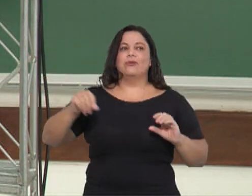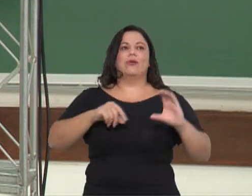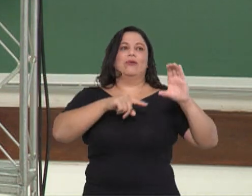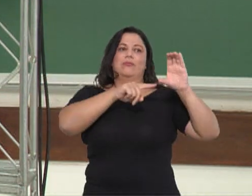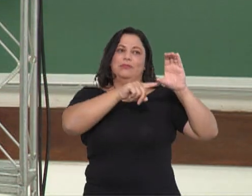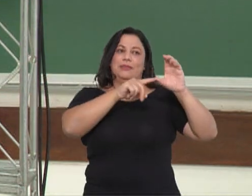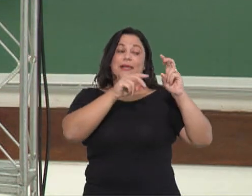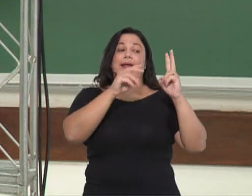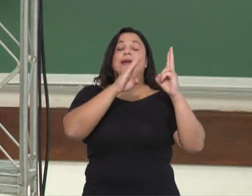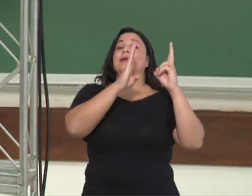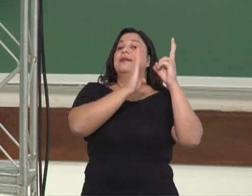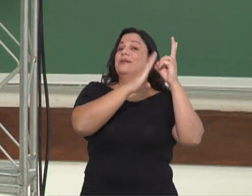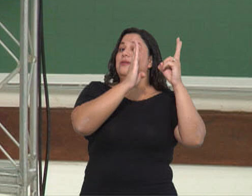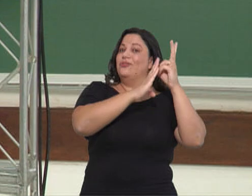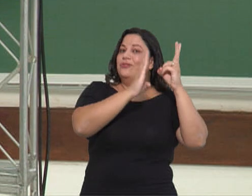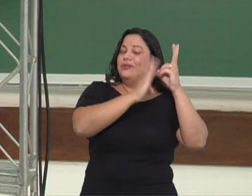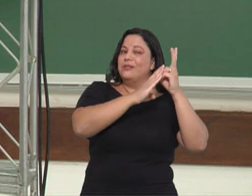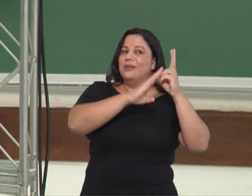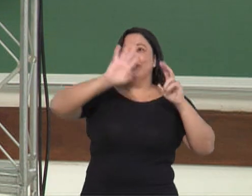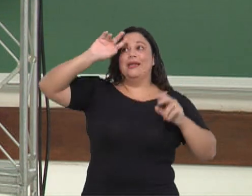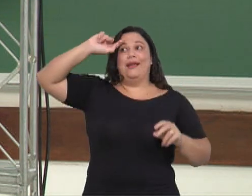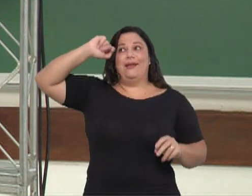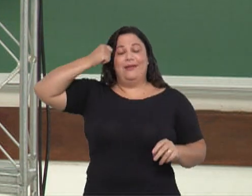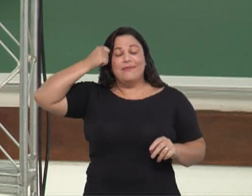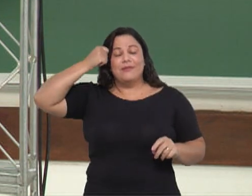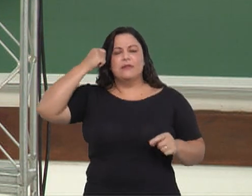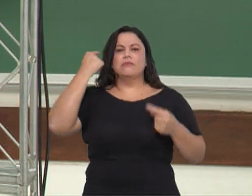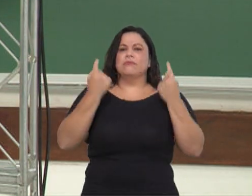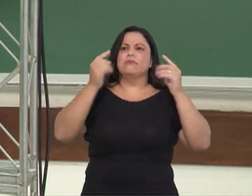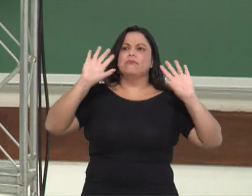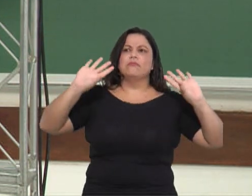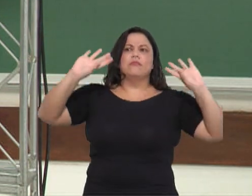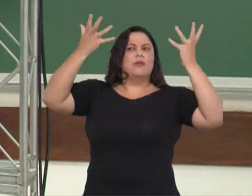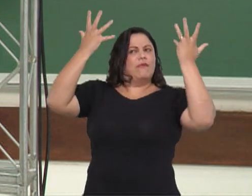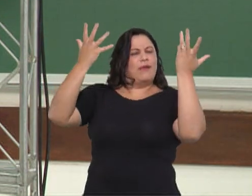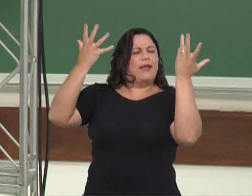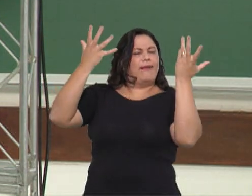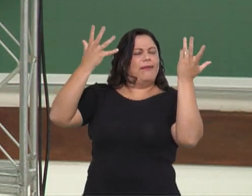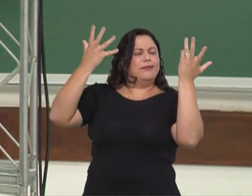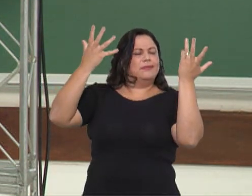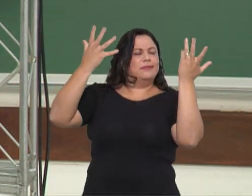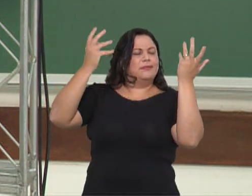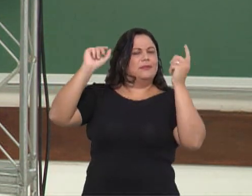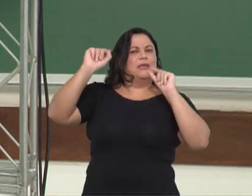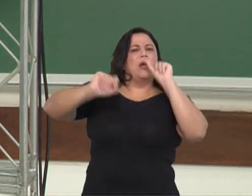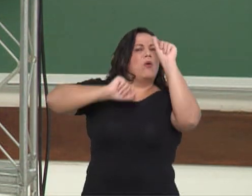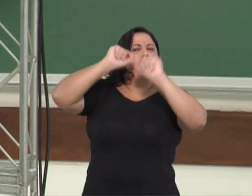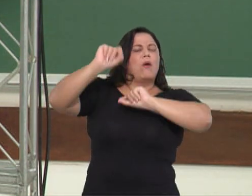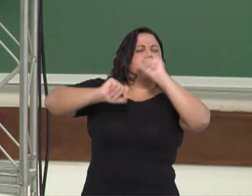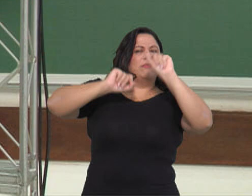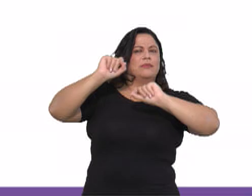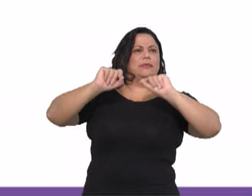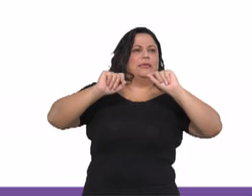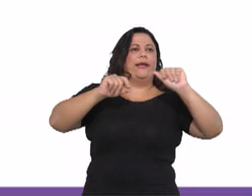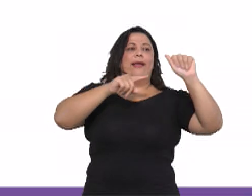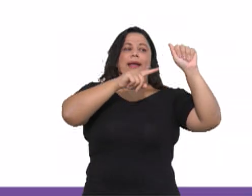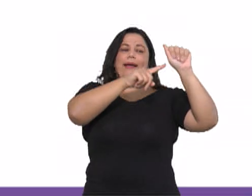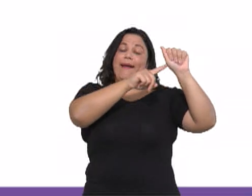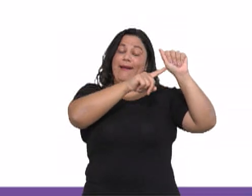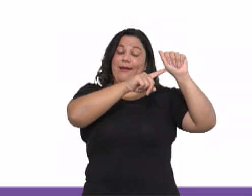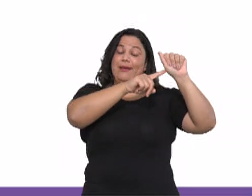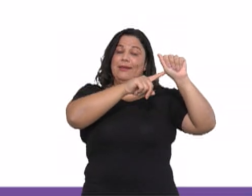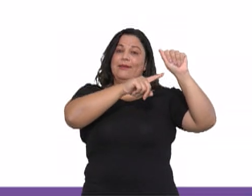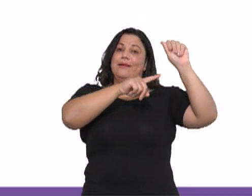e africanos. Essa festa chamada Congada reúne elementos da cultura europeia,